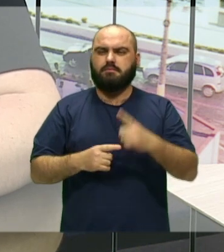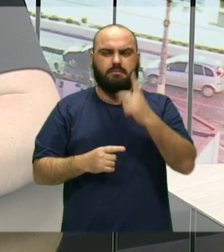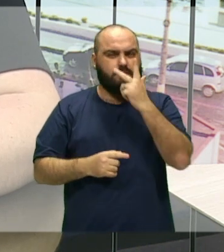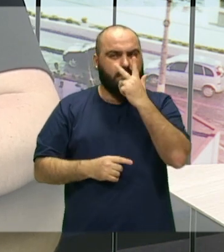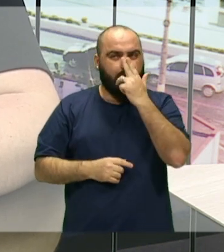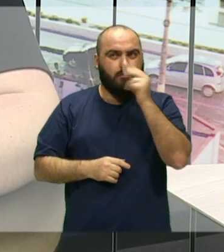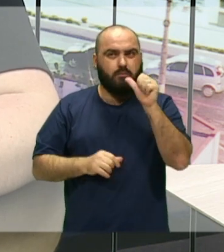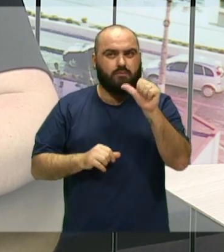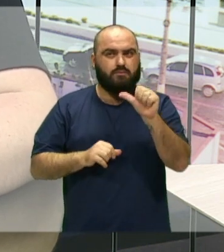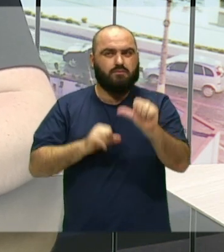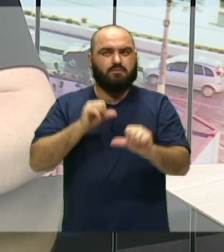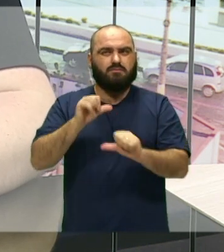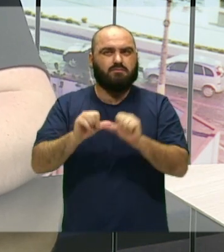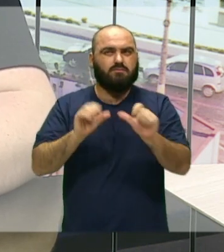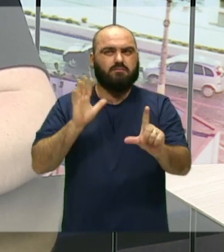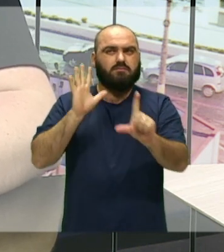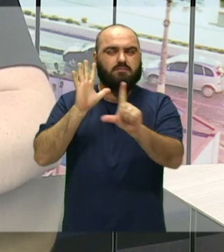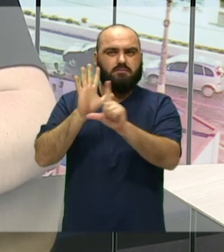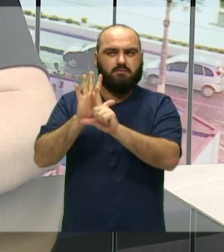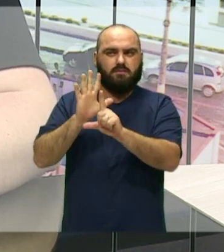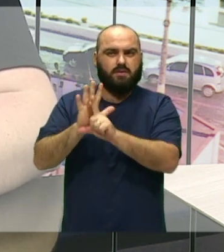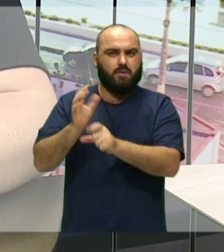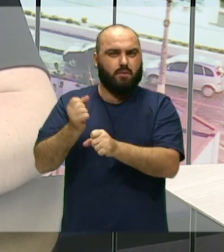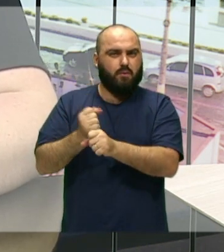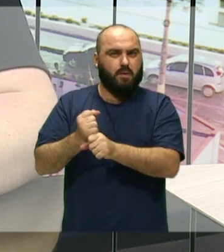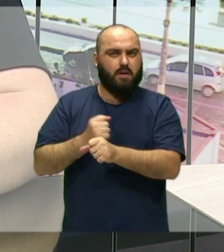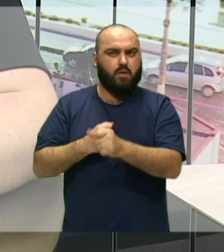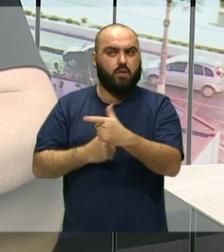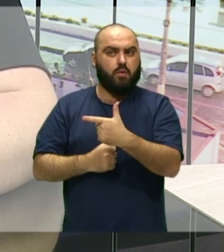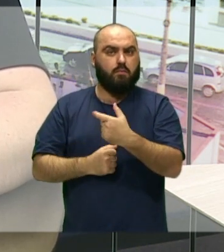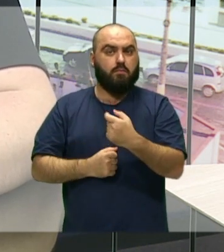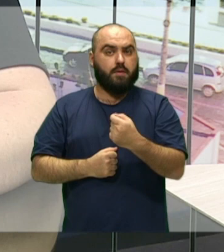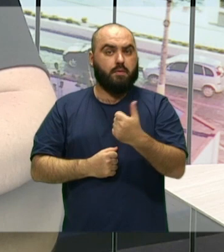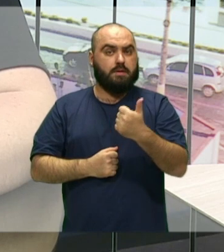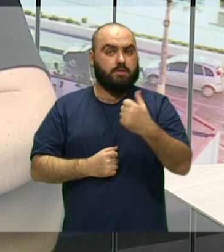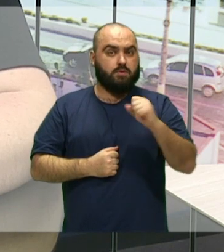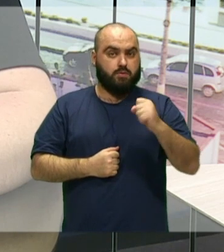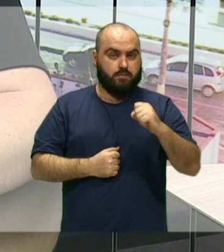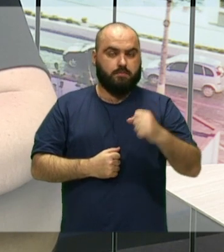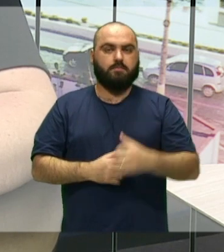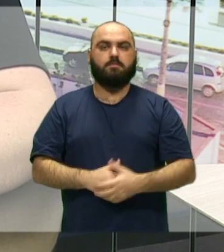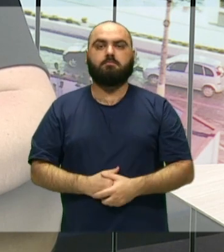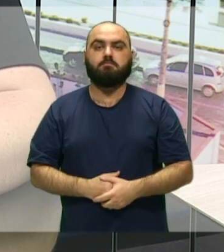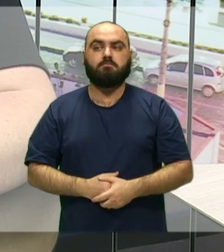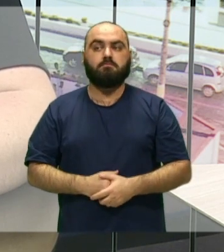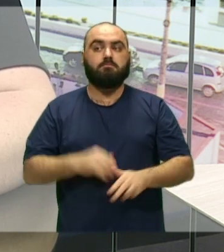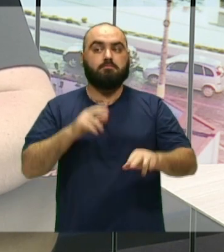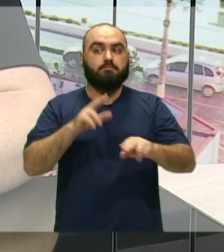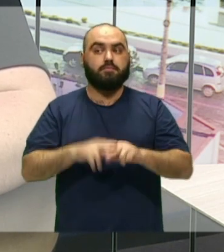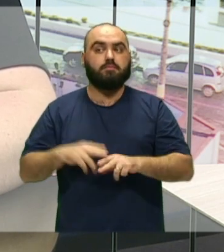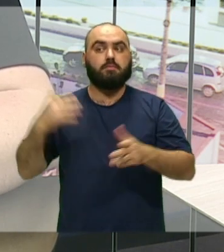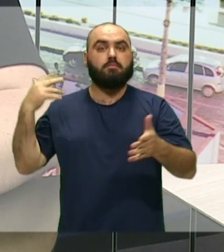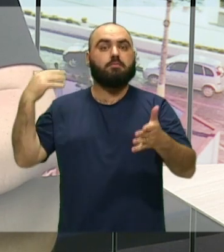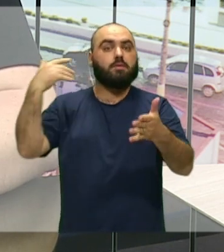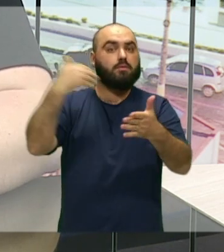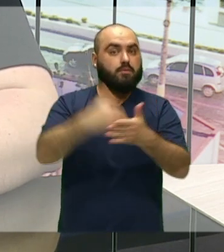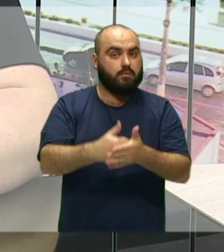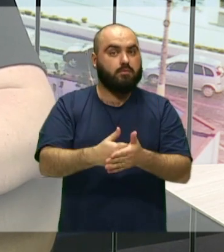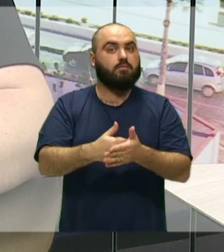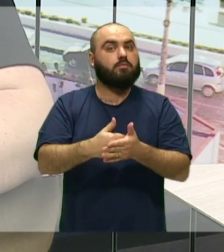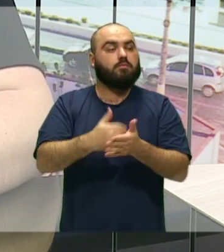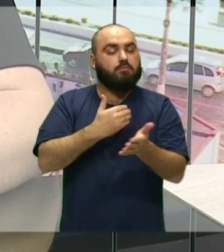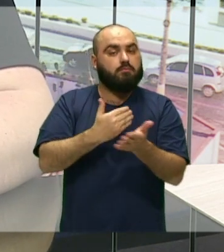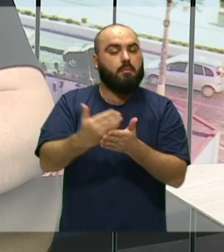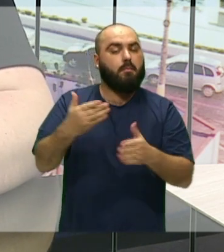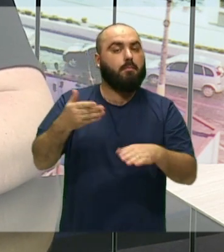em 2018 Então a partir do daquele ano a gente começou a participar dessa